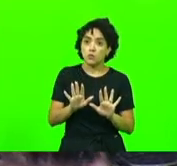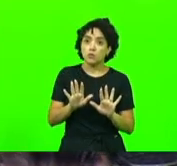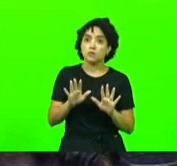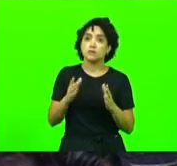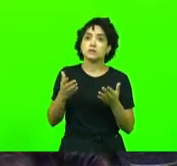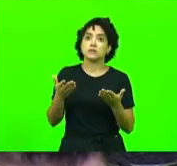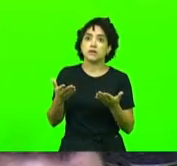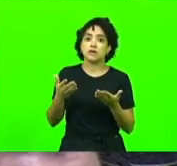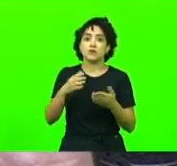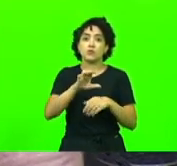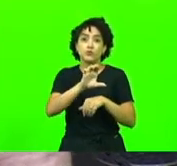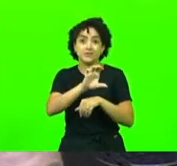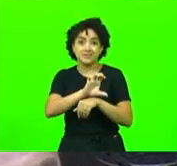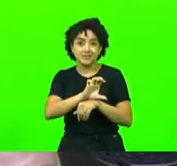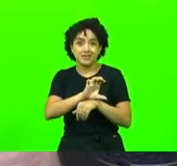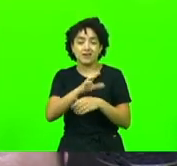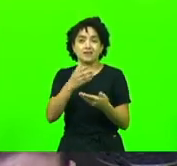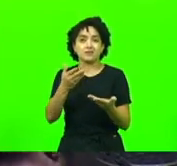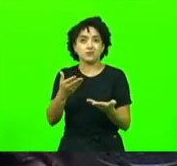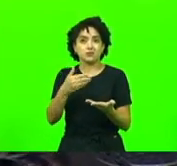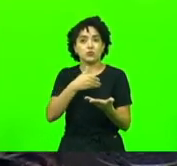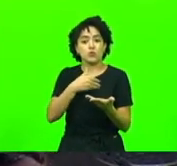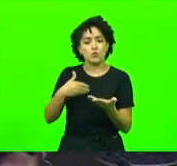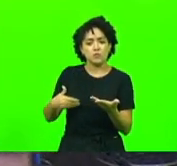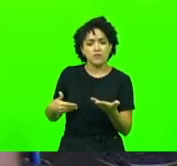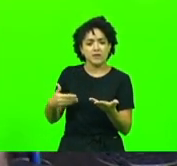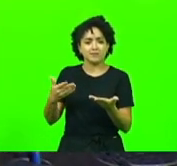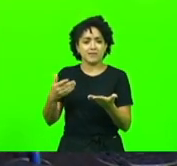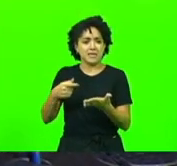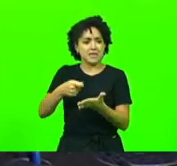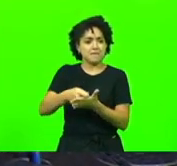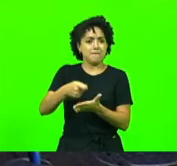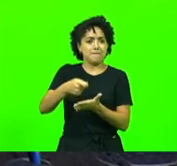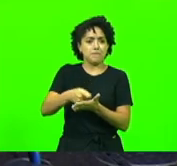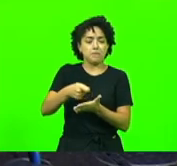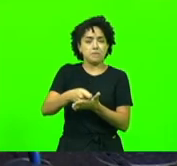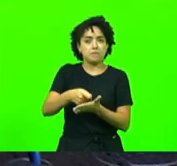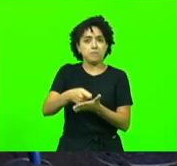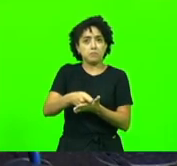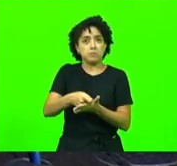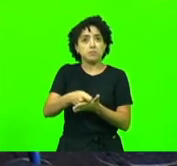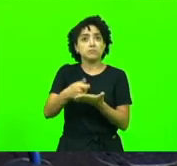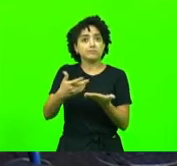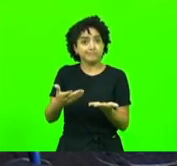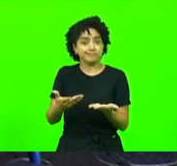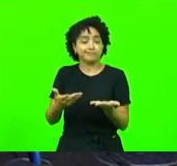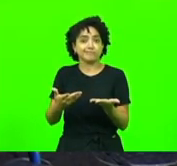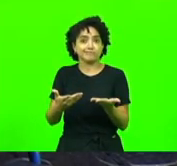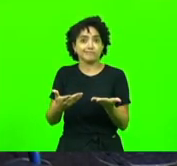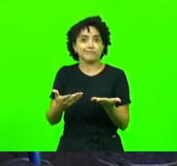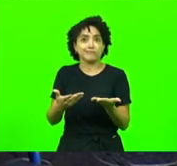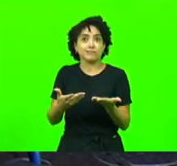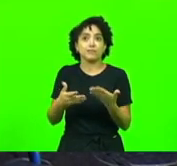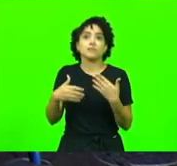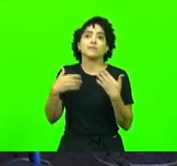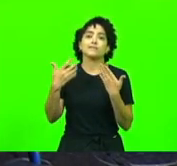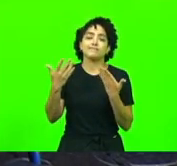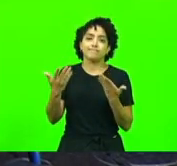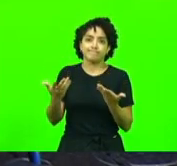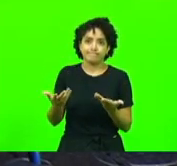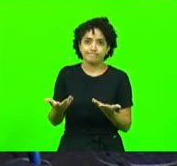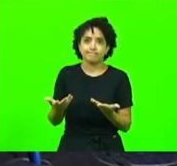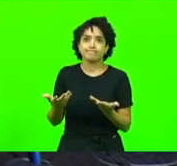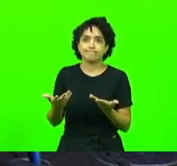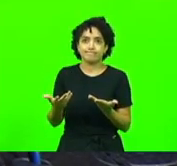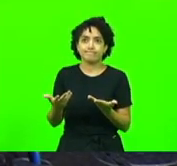o Estado tentar impor esse tipo de obrigatoriedade, aí sim,